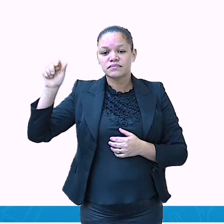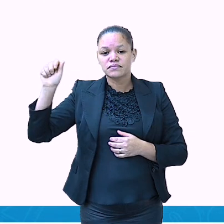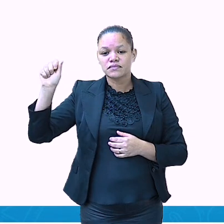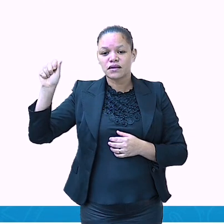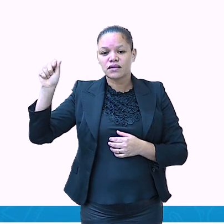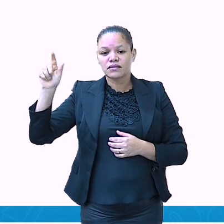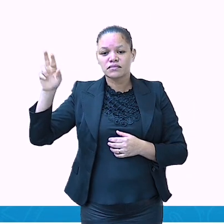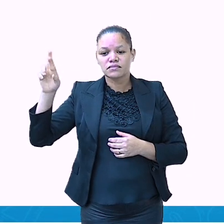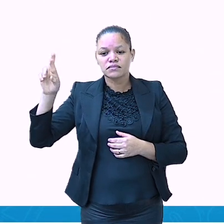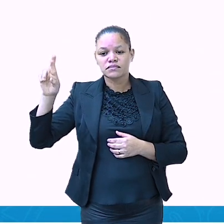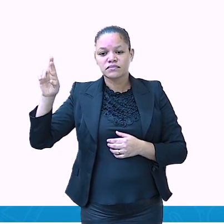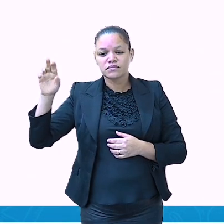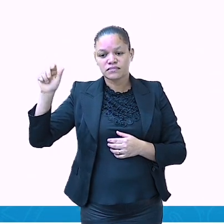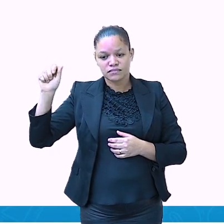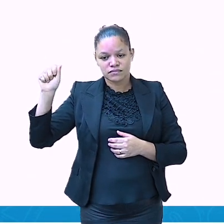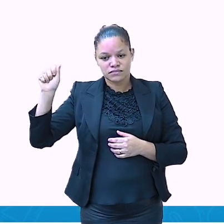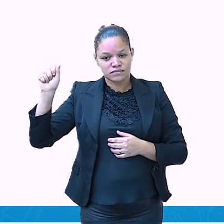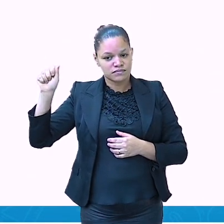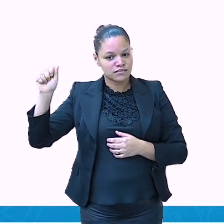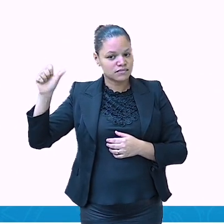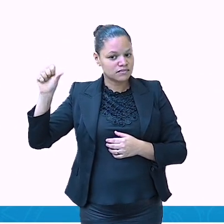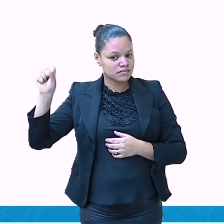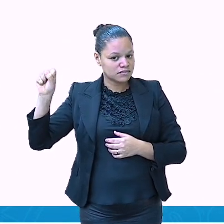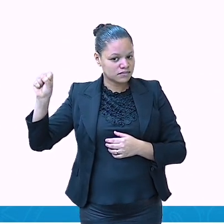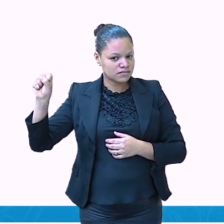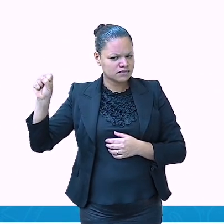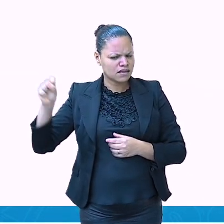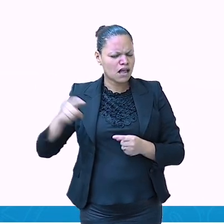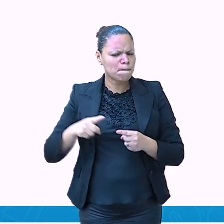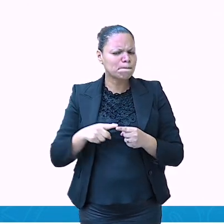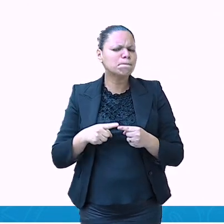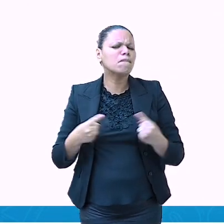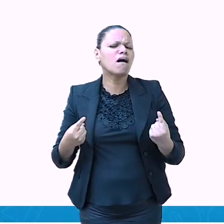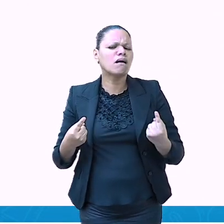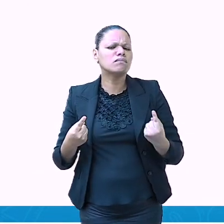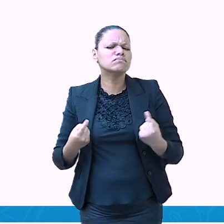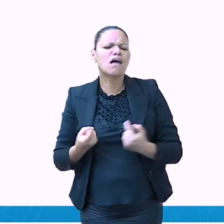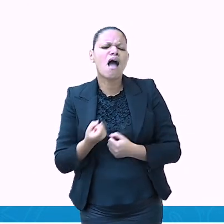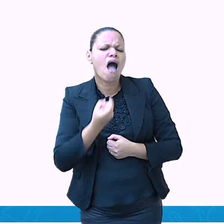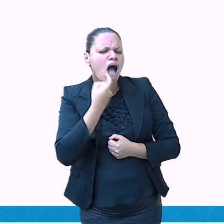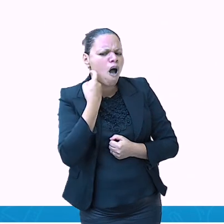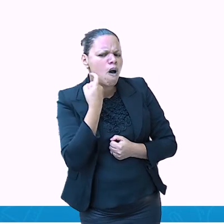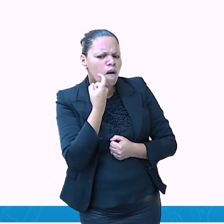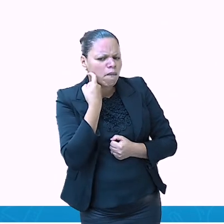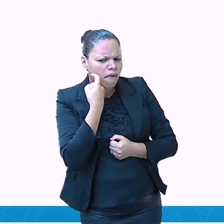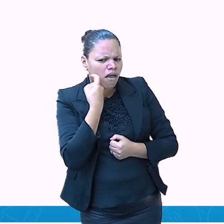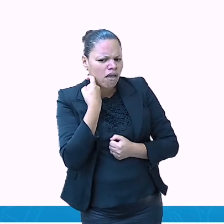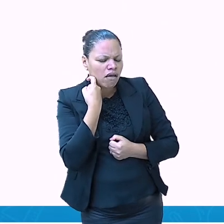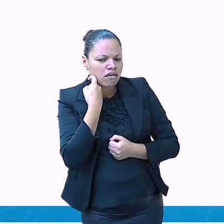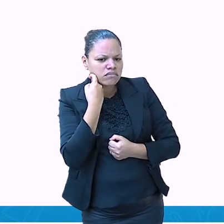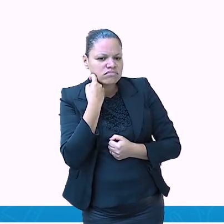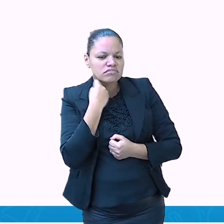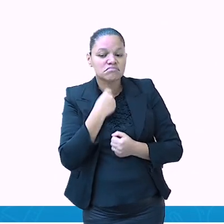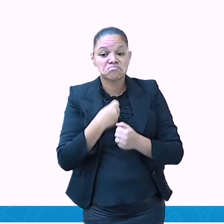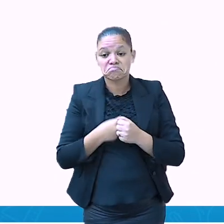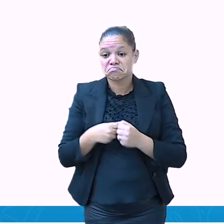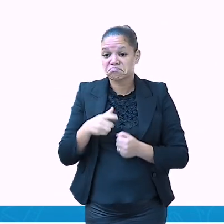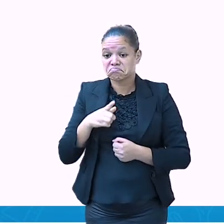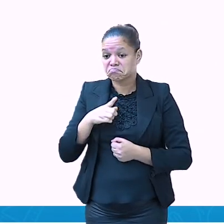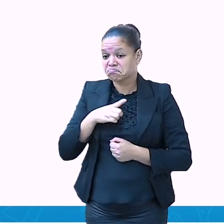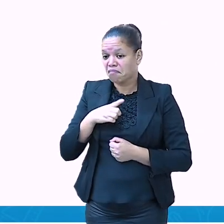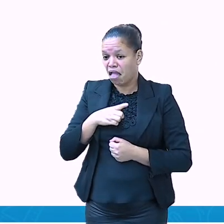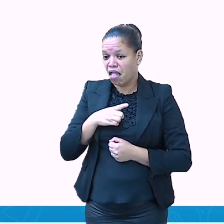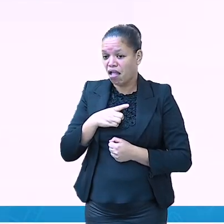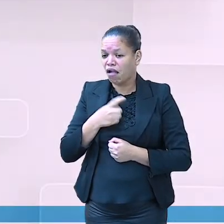Então, as aves são ovíparas. Mas e os peixes? Existem peixes com fecundação interna,